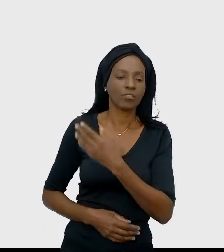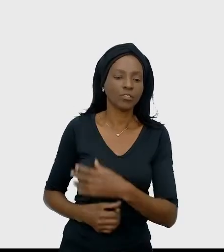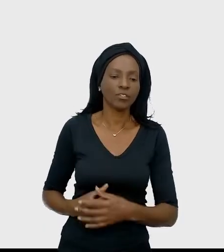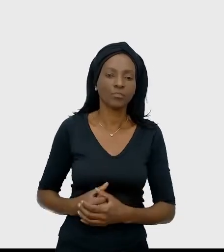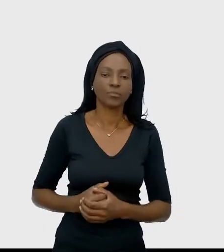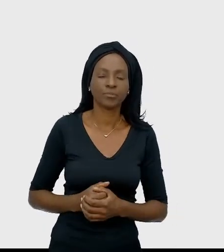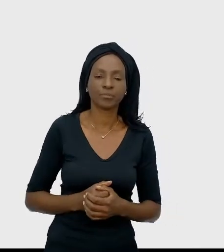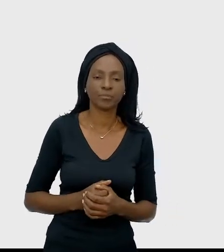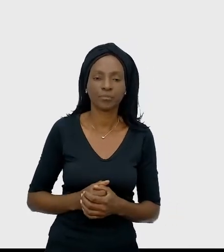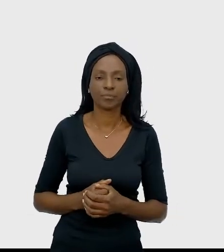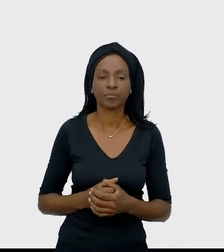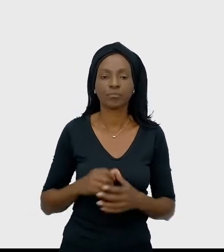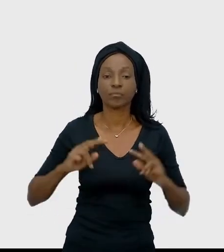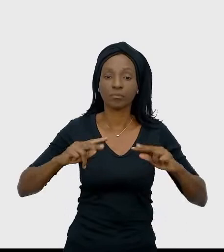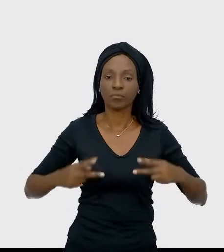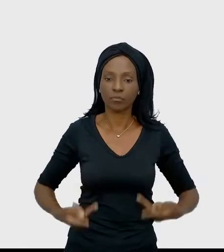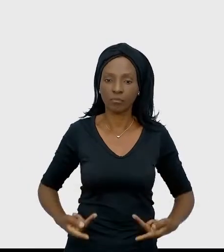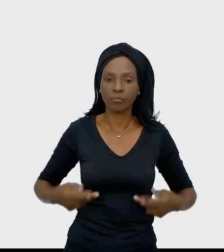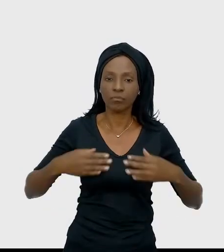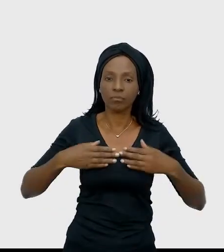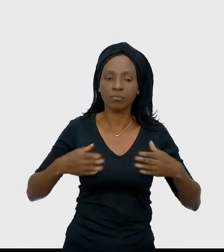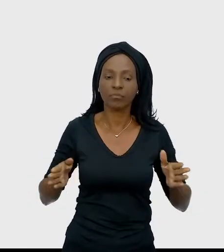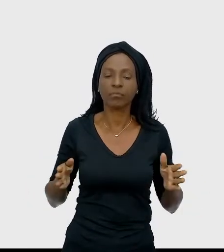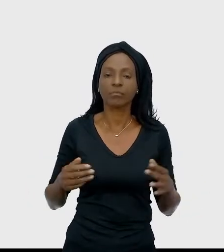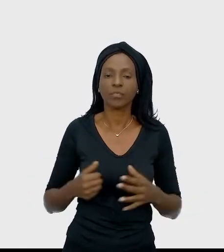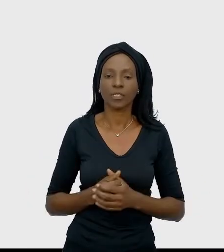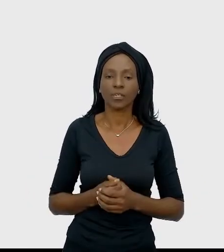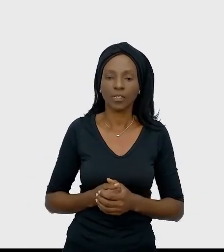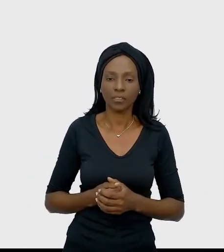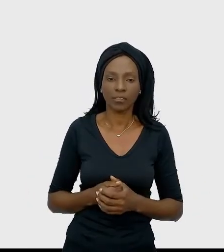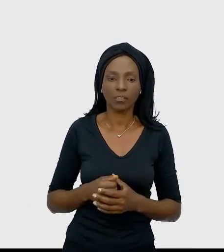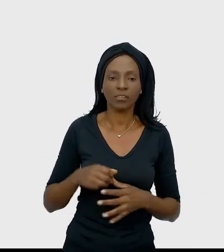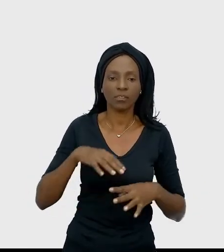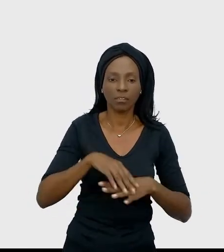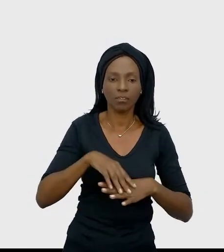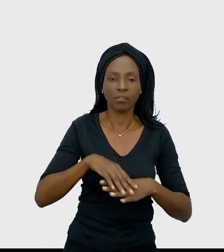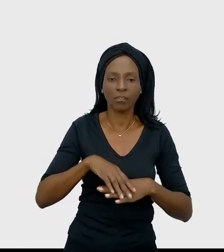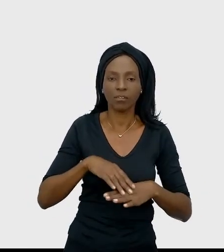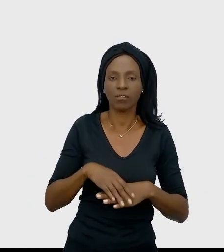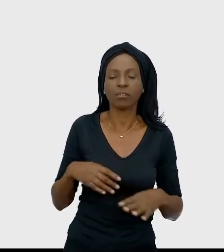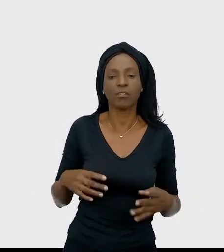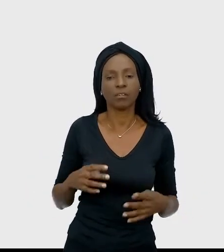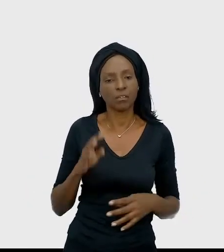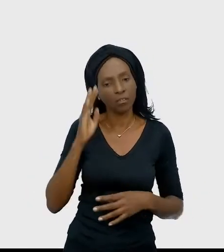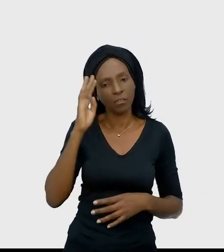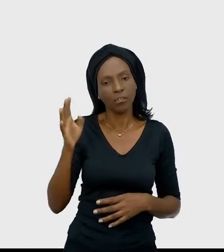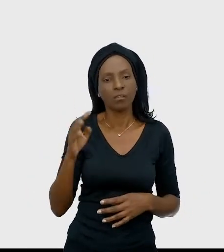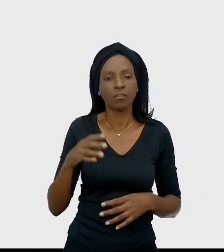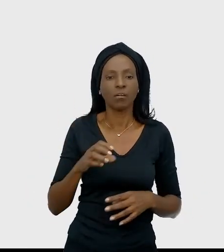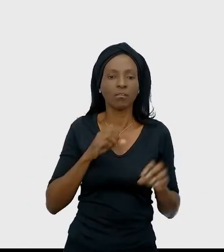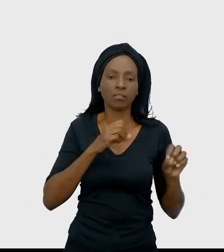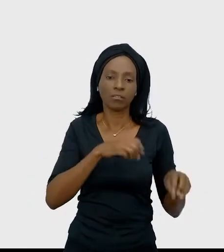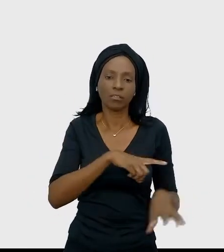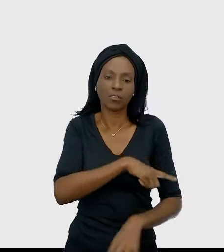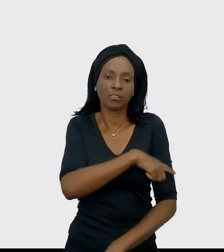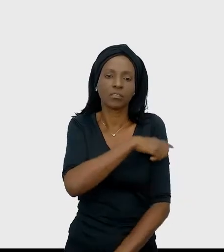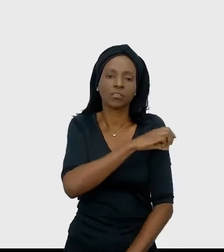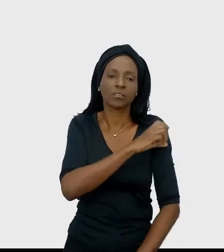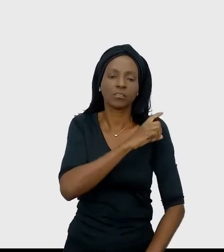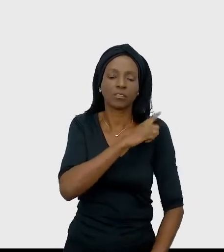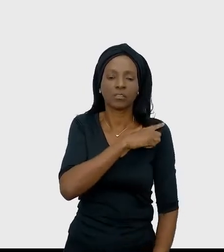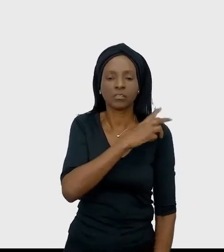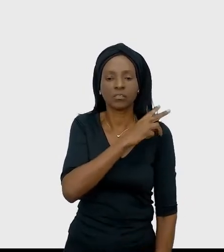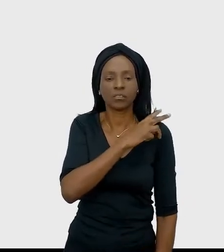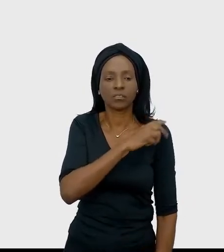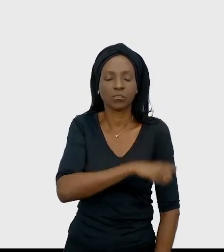Está aí esse link, quando a gente abre vai aparecer assim, Matemática Essencial, Ensino Fundamental, Médio e Superior